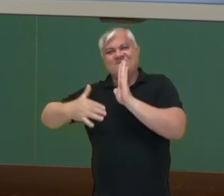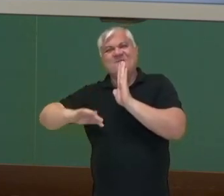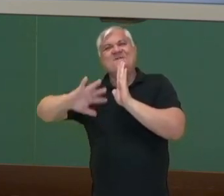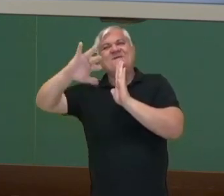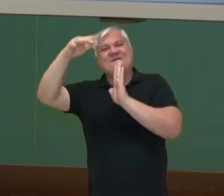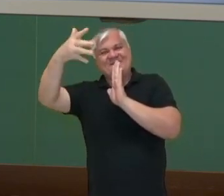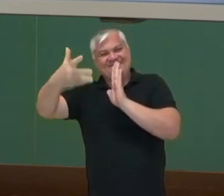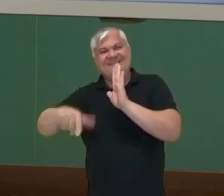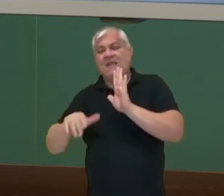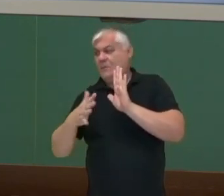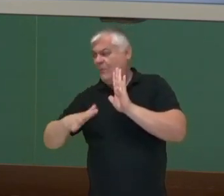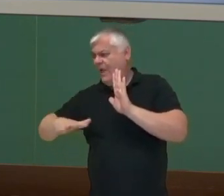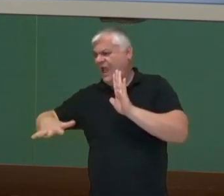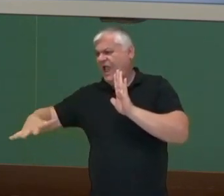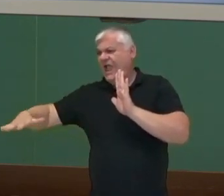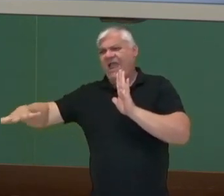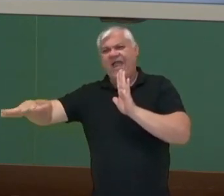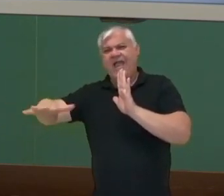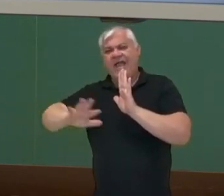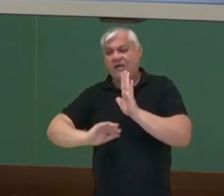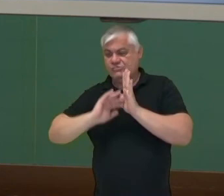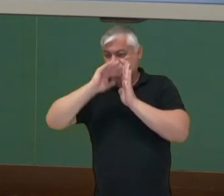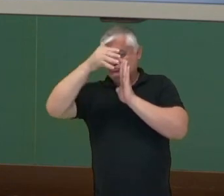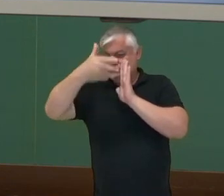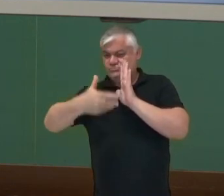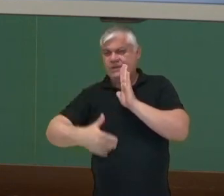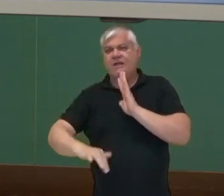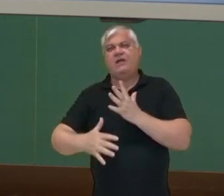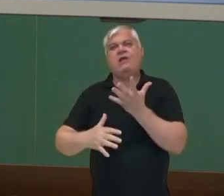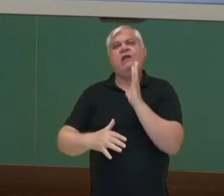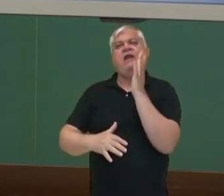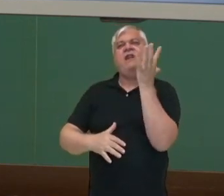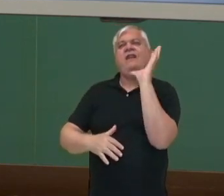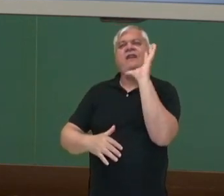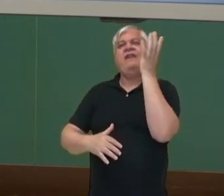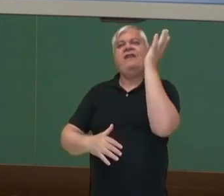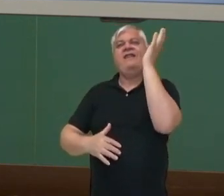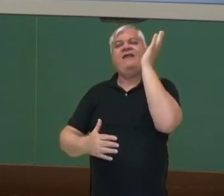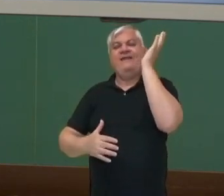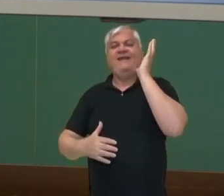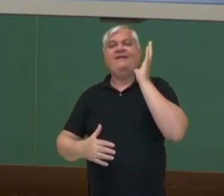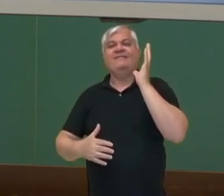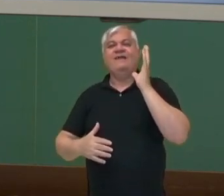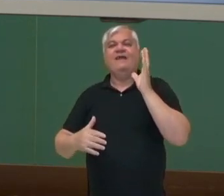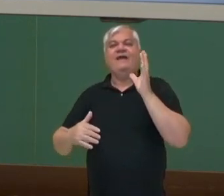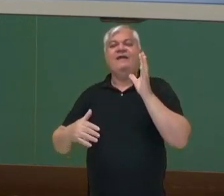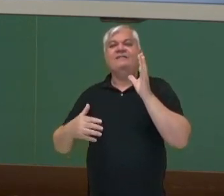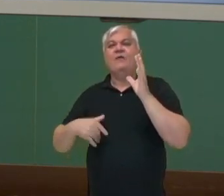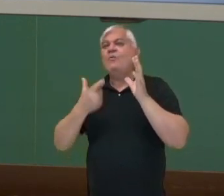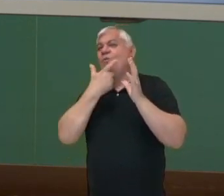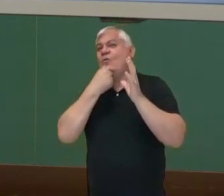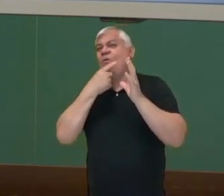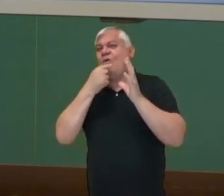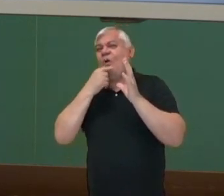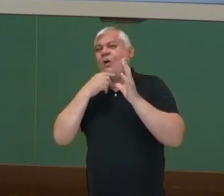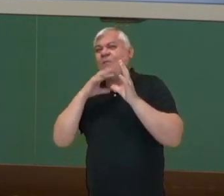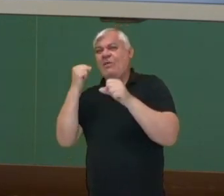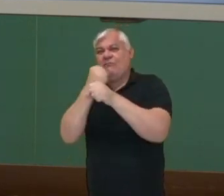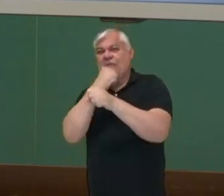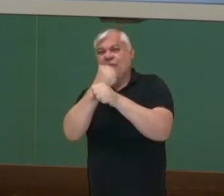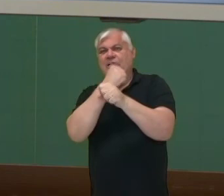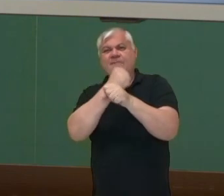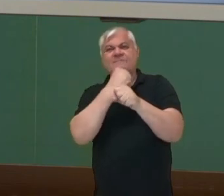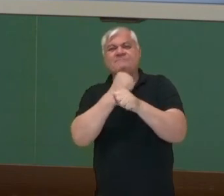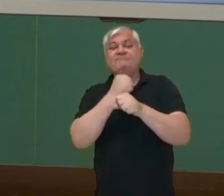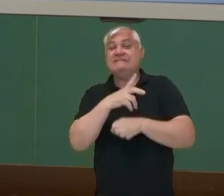mares e morros? São algumas regiões de serras que dificultam ali a ocupação humana. Então, são